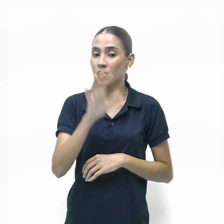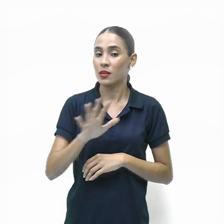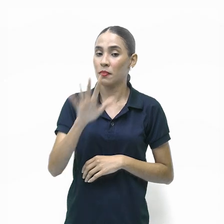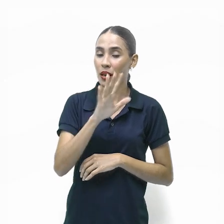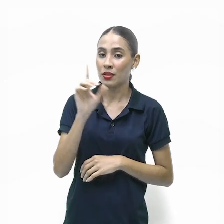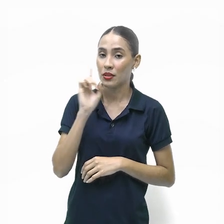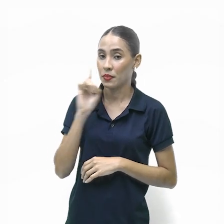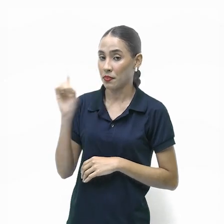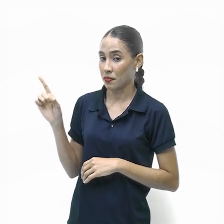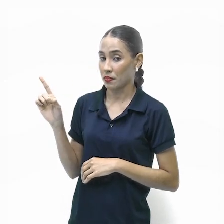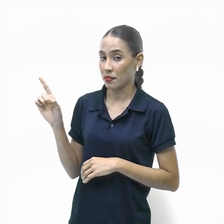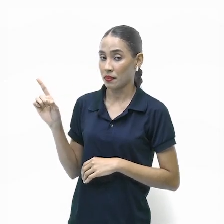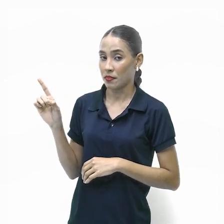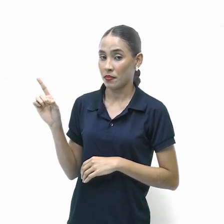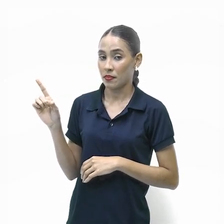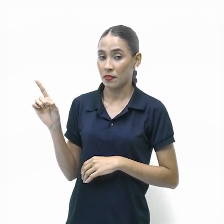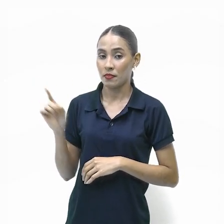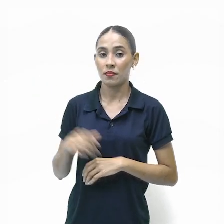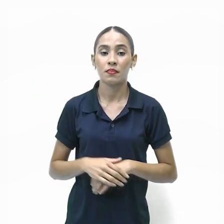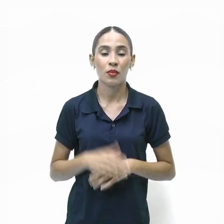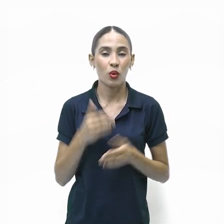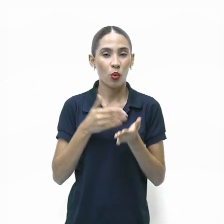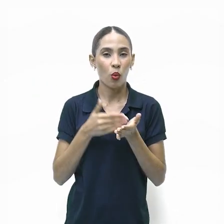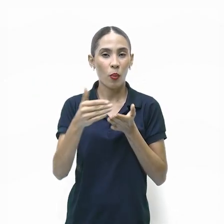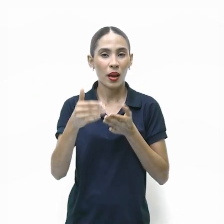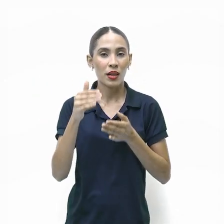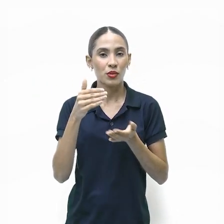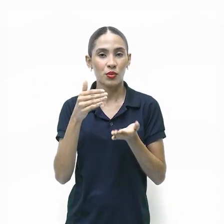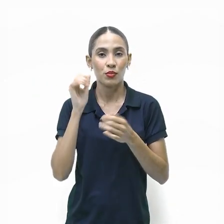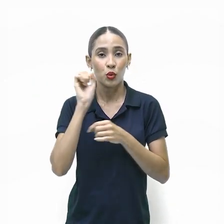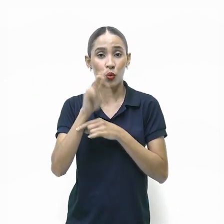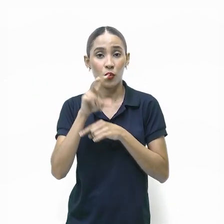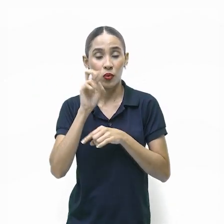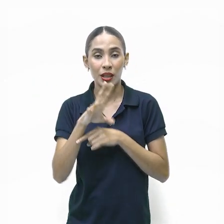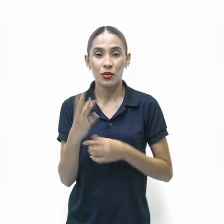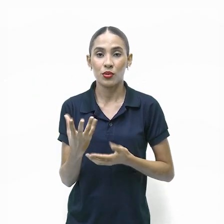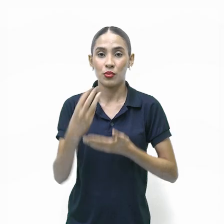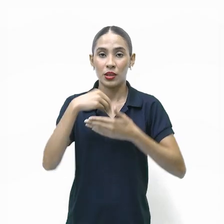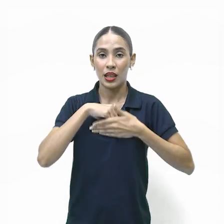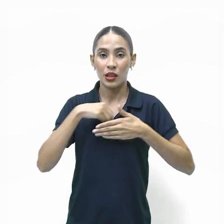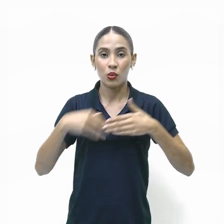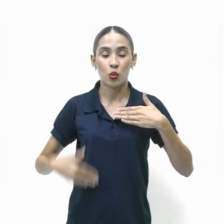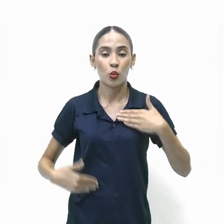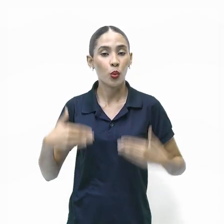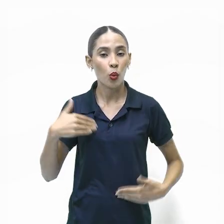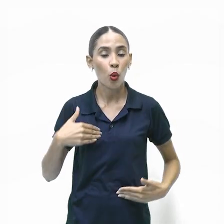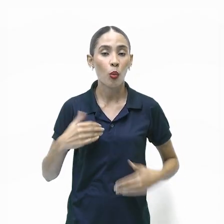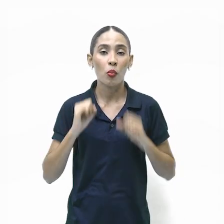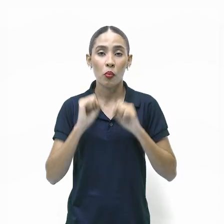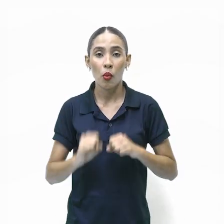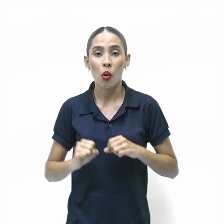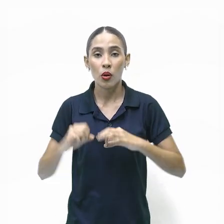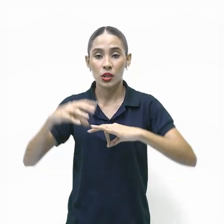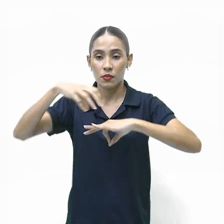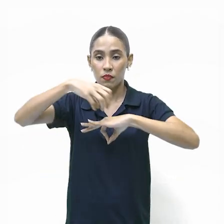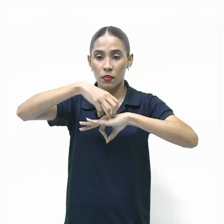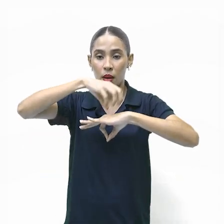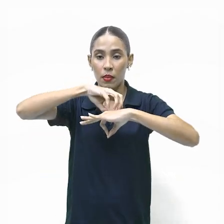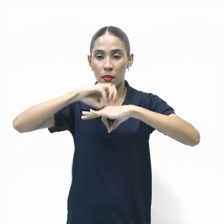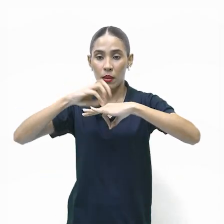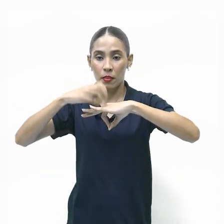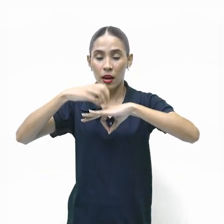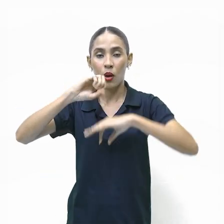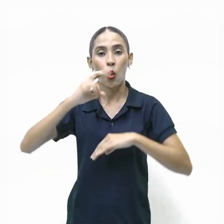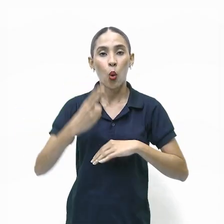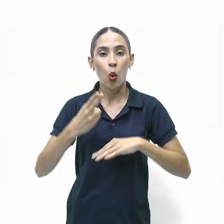representações da manifestação ali desse vírus no corpo humano, podendo apresentar verrugas ou podendo chegar